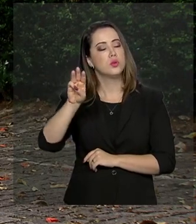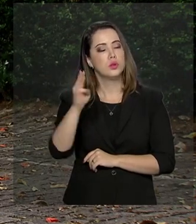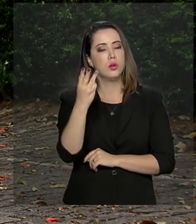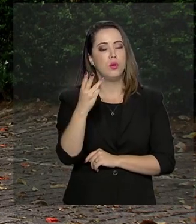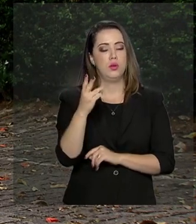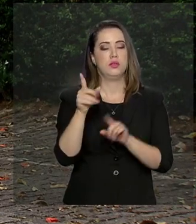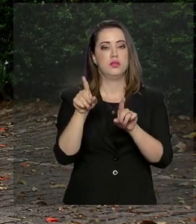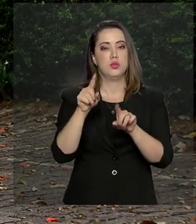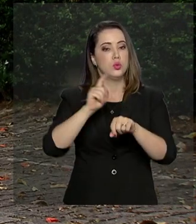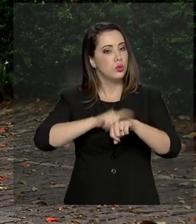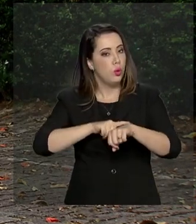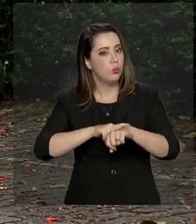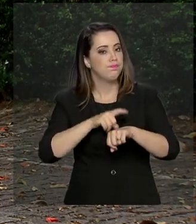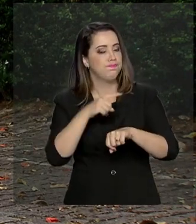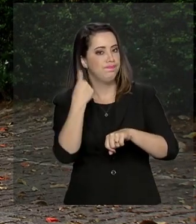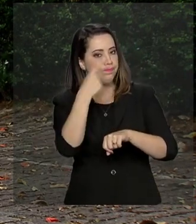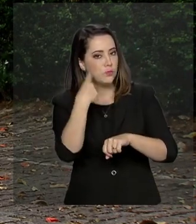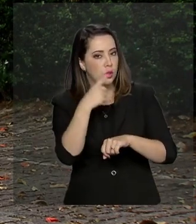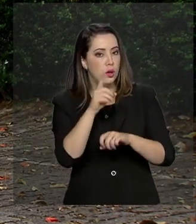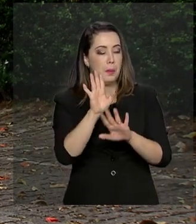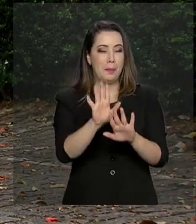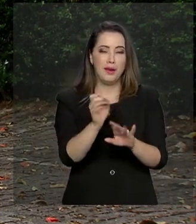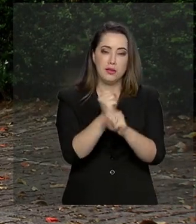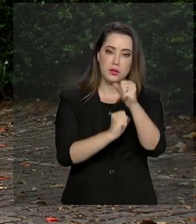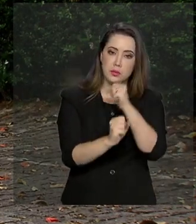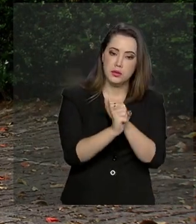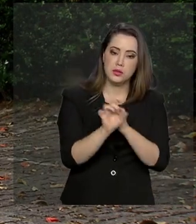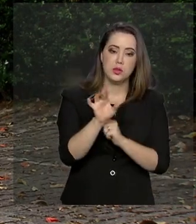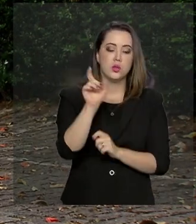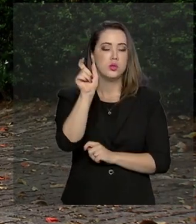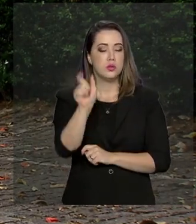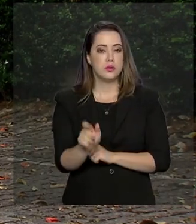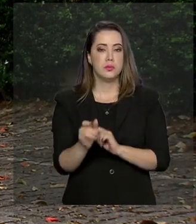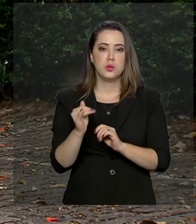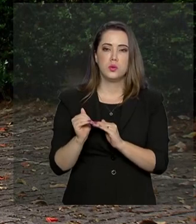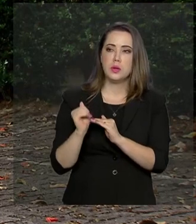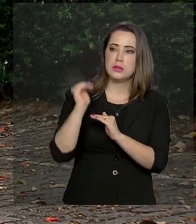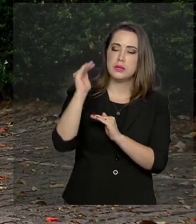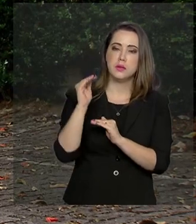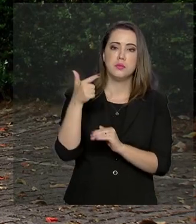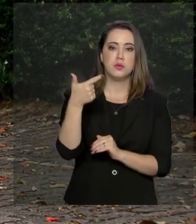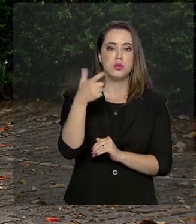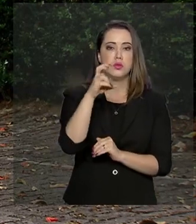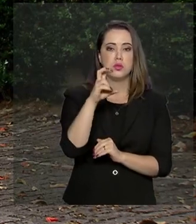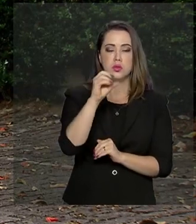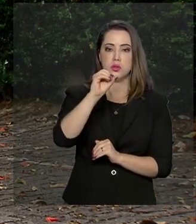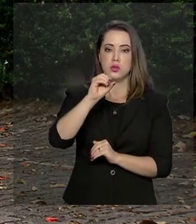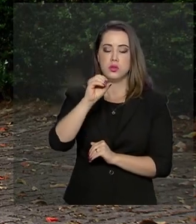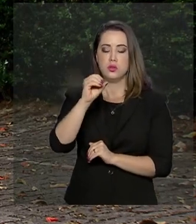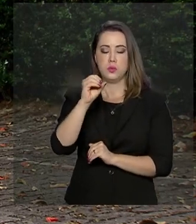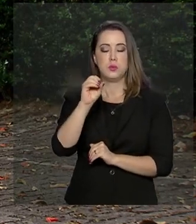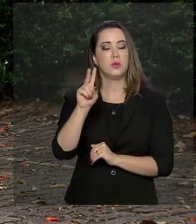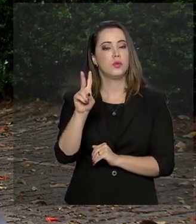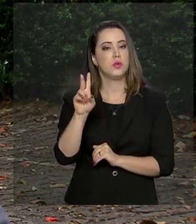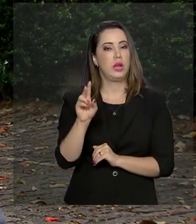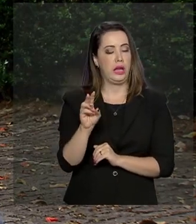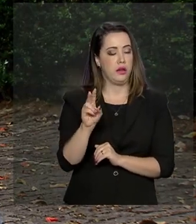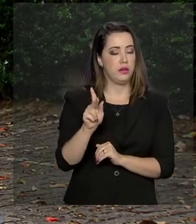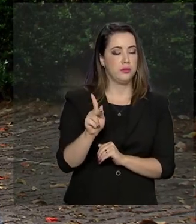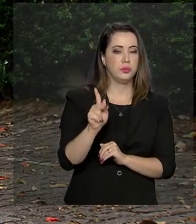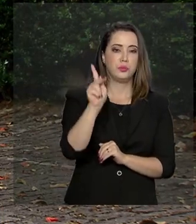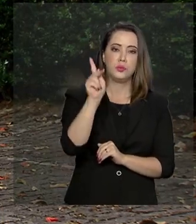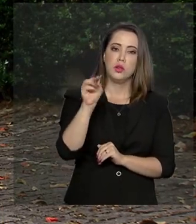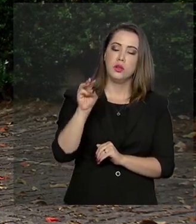No ano passado, o benefício só atendia clientes com consumo acima de 250 kWh. A partir de